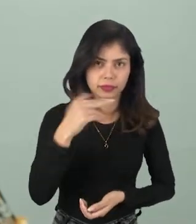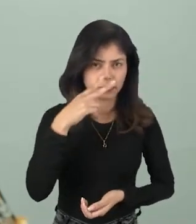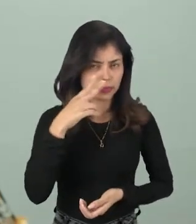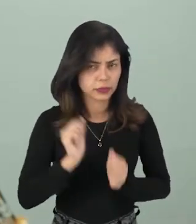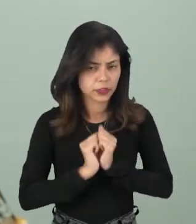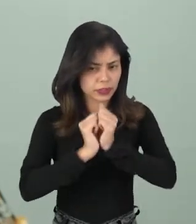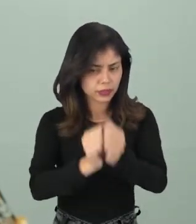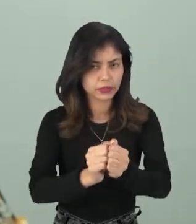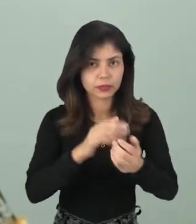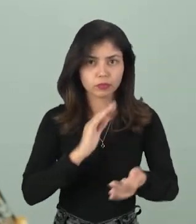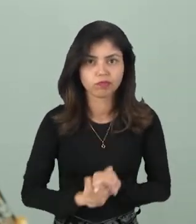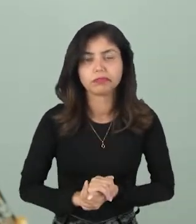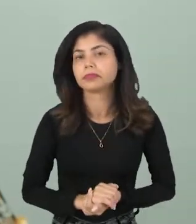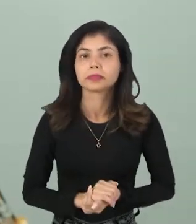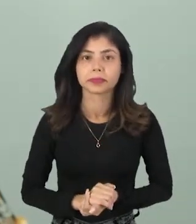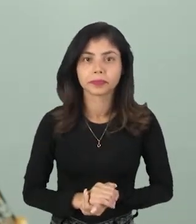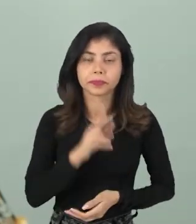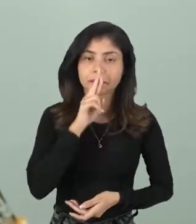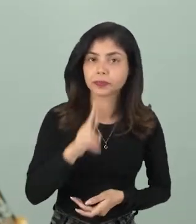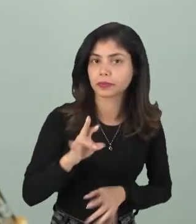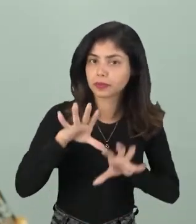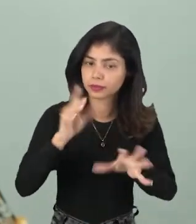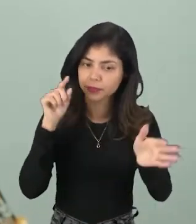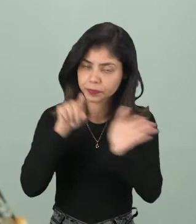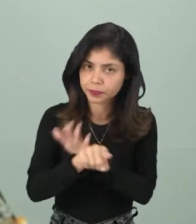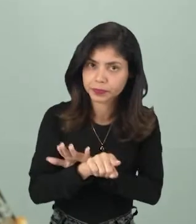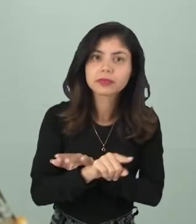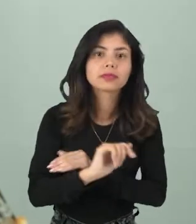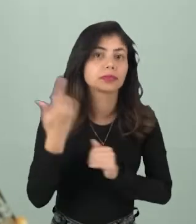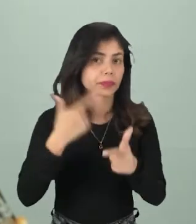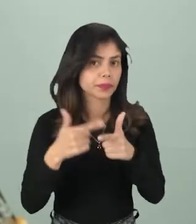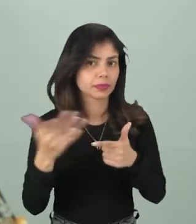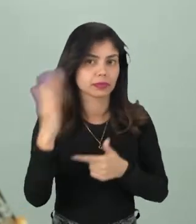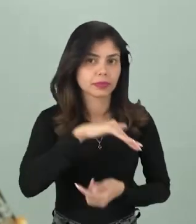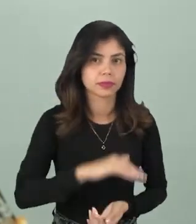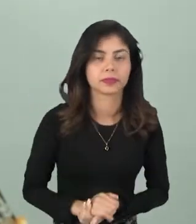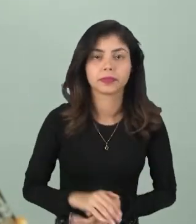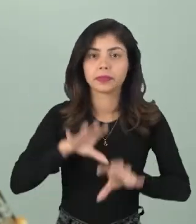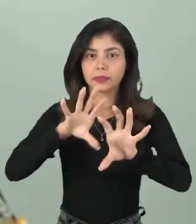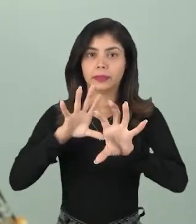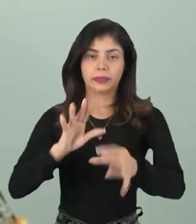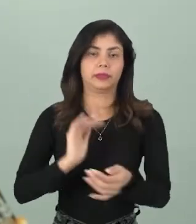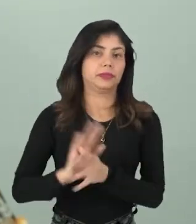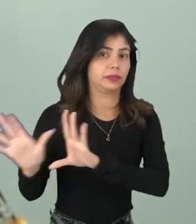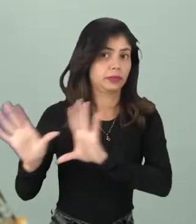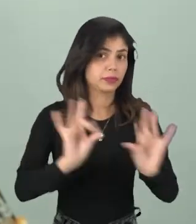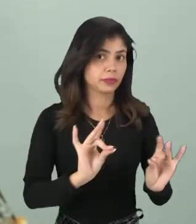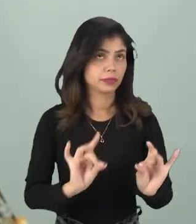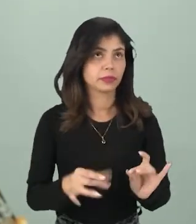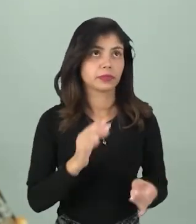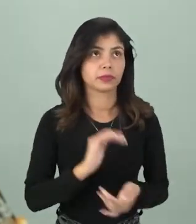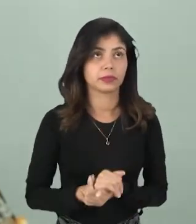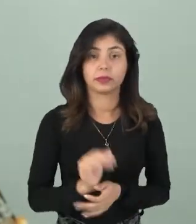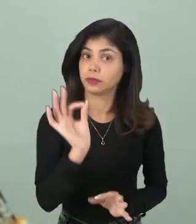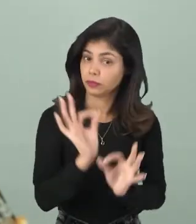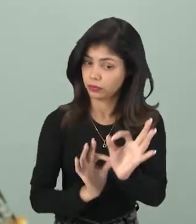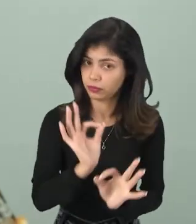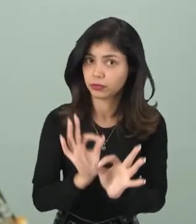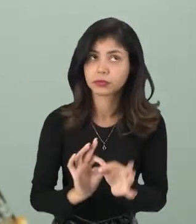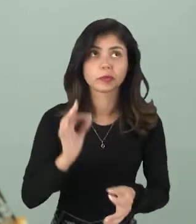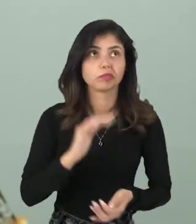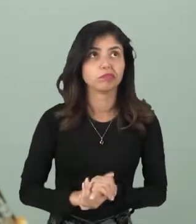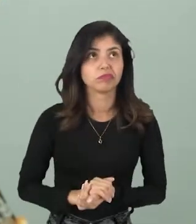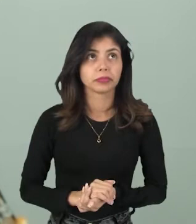vamos juntos responder à pergunta desse problema então vamos lá para isso eu trouxe aqui um instrumento de organização